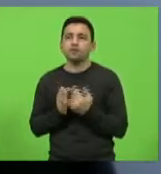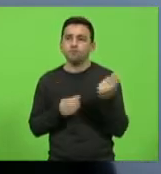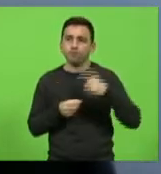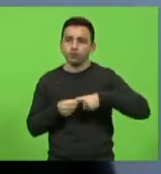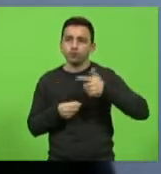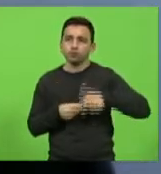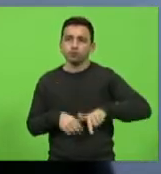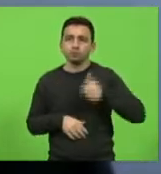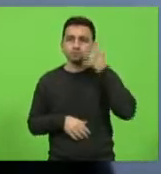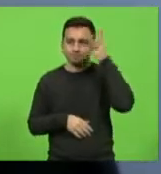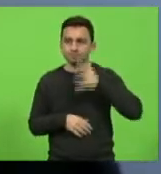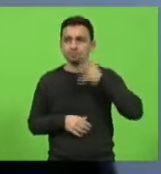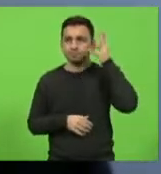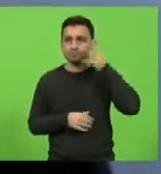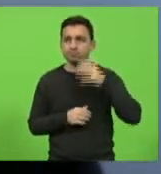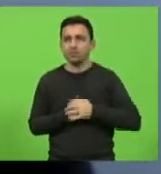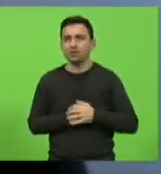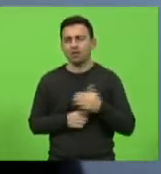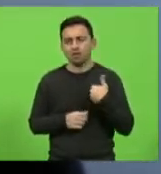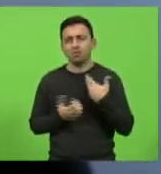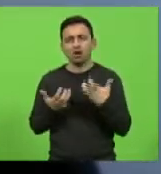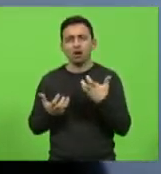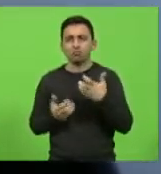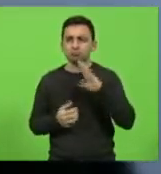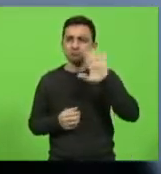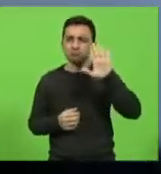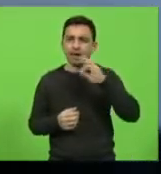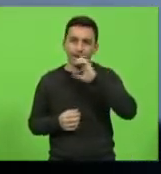tribuna, mas prometo ser breve.